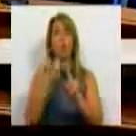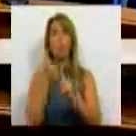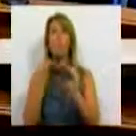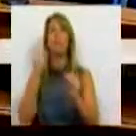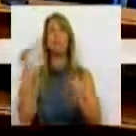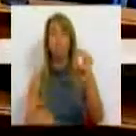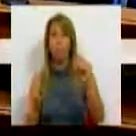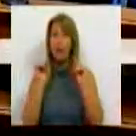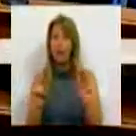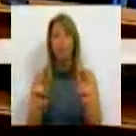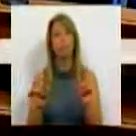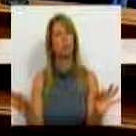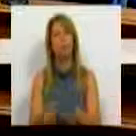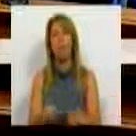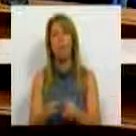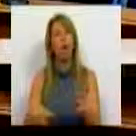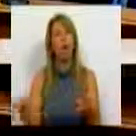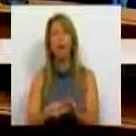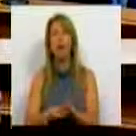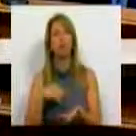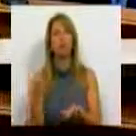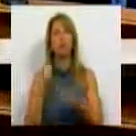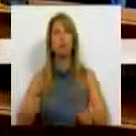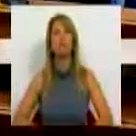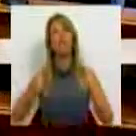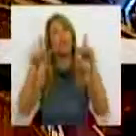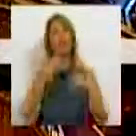porque isso é a condição essencial para o nosso desenvolvimento. Muito obrigada. Obrigado, Sr. Deputado.